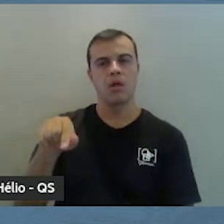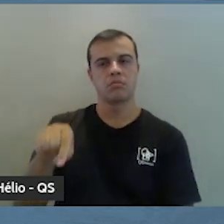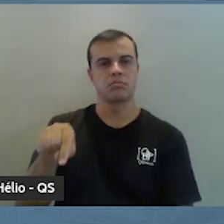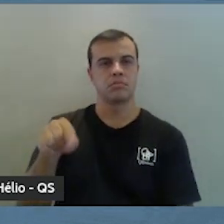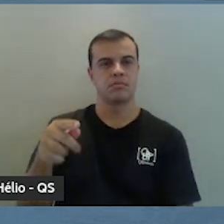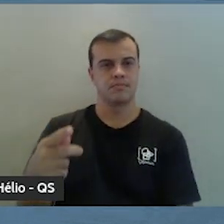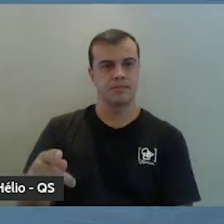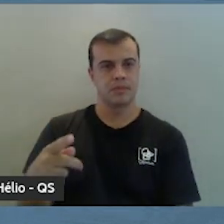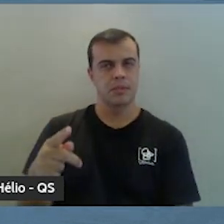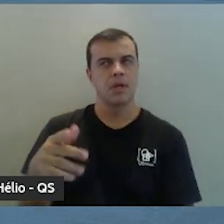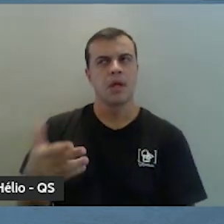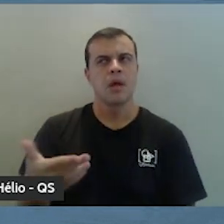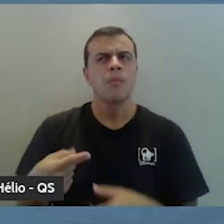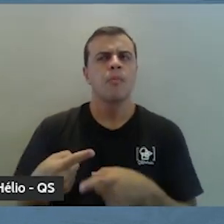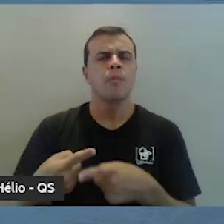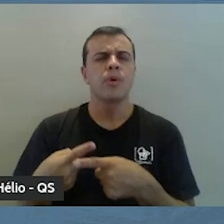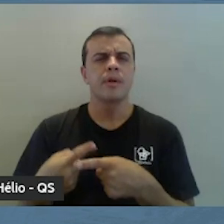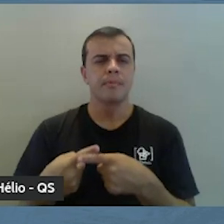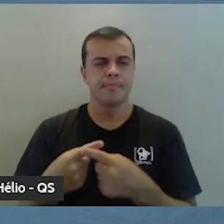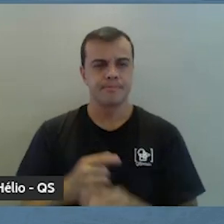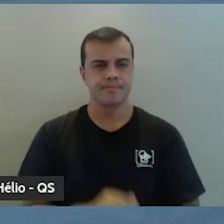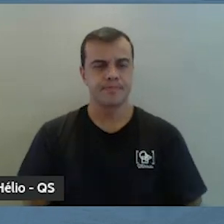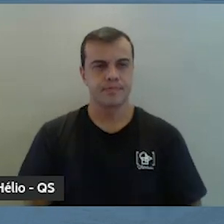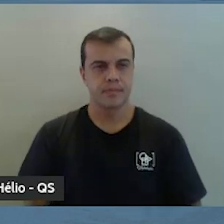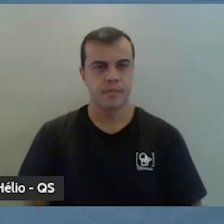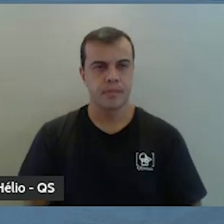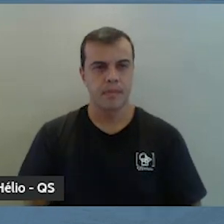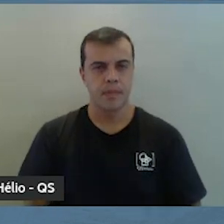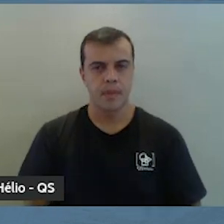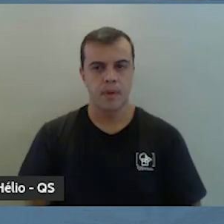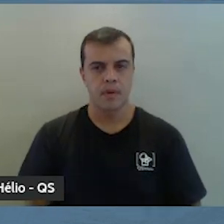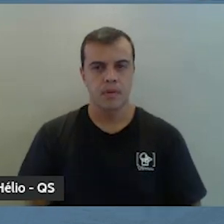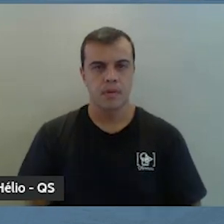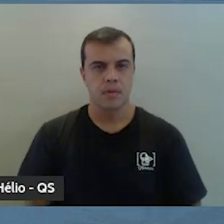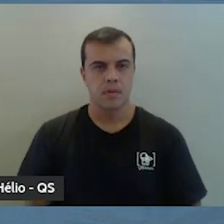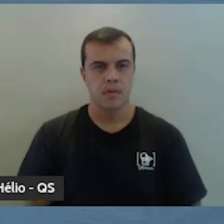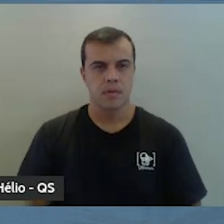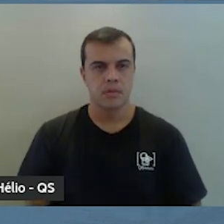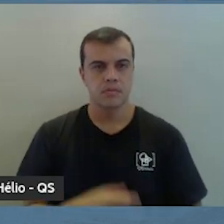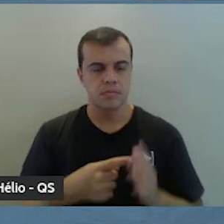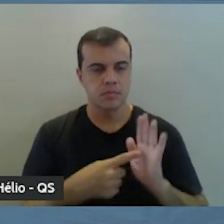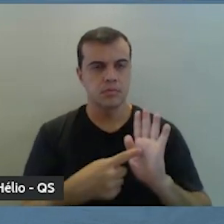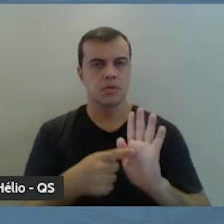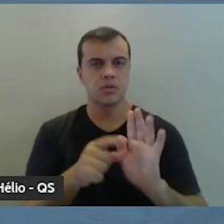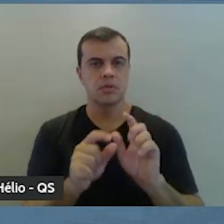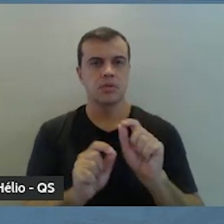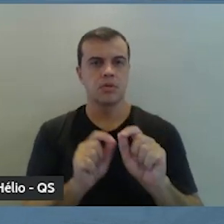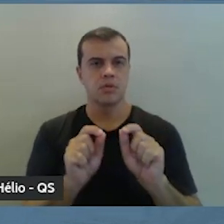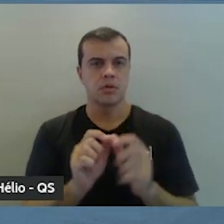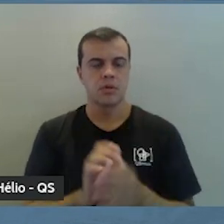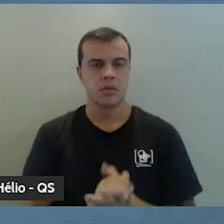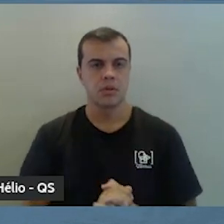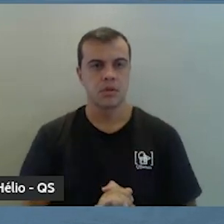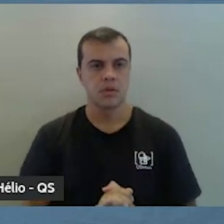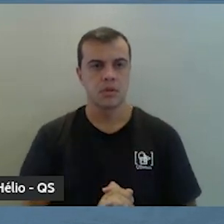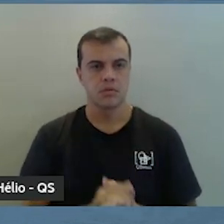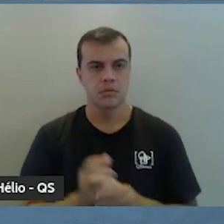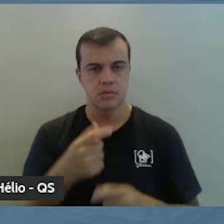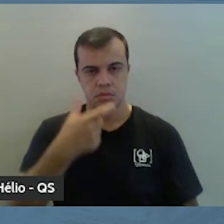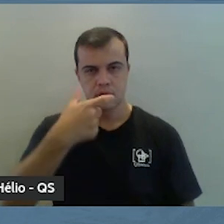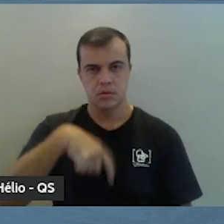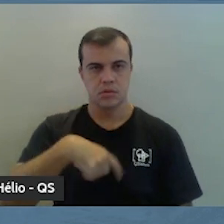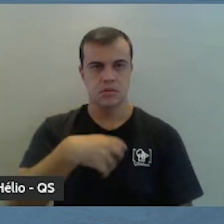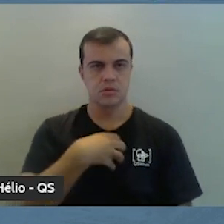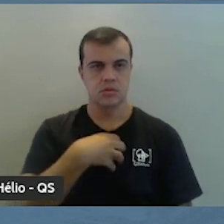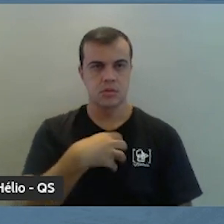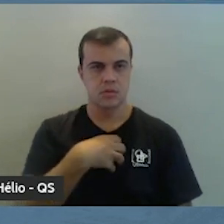Isso é muito engraçado porque isso reflete uma postura